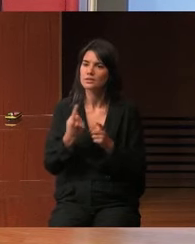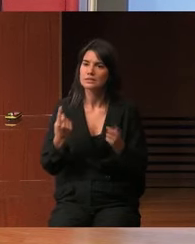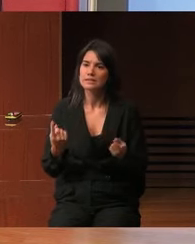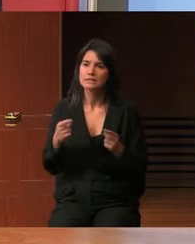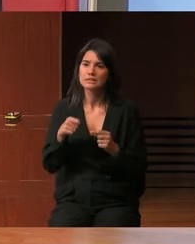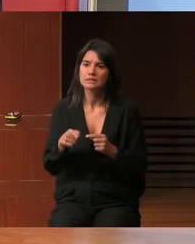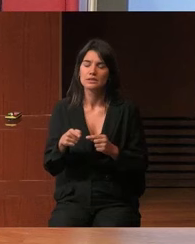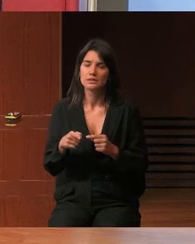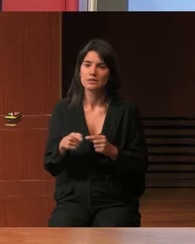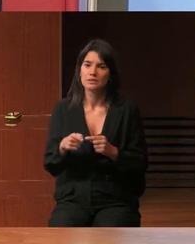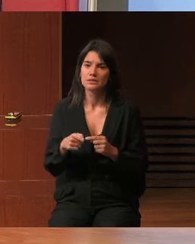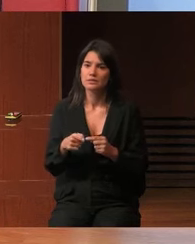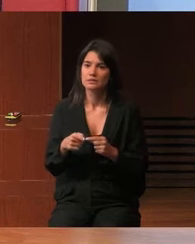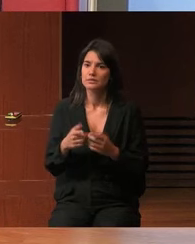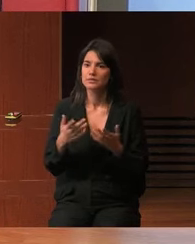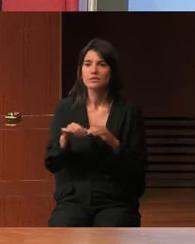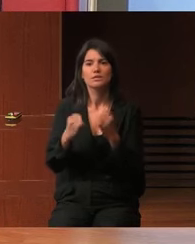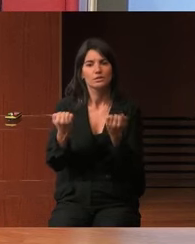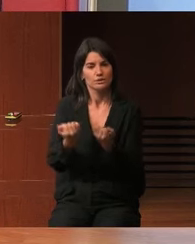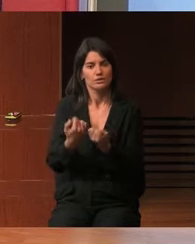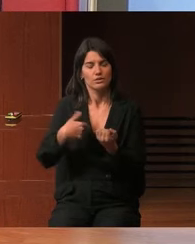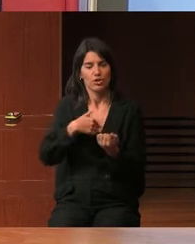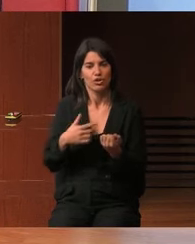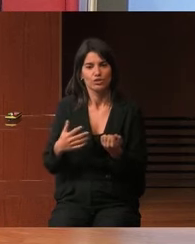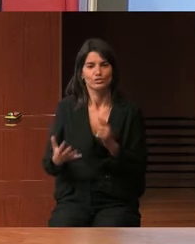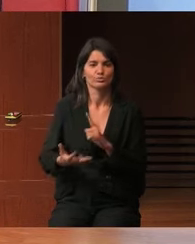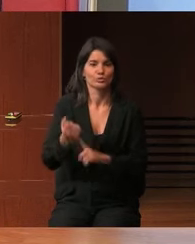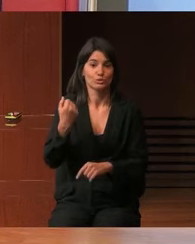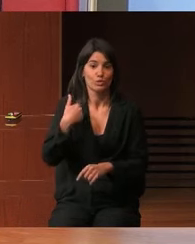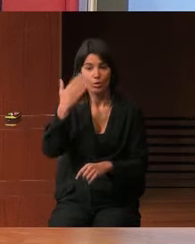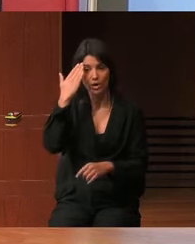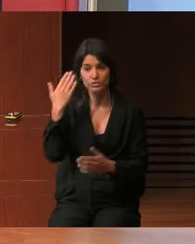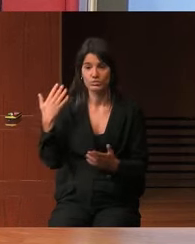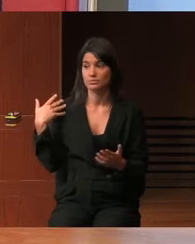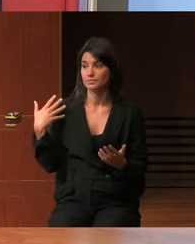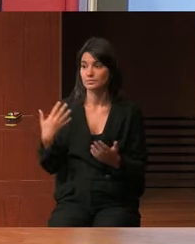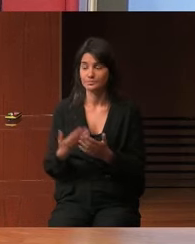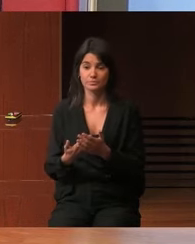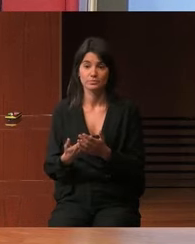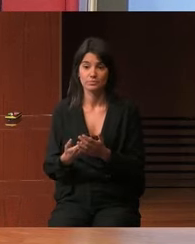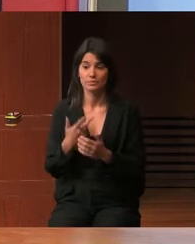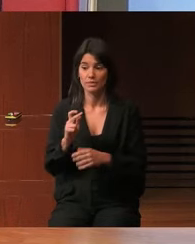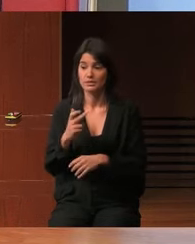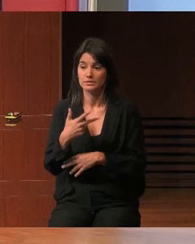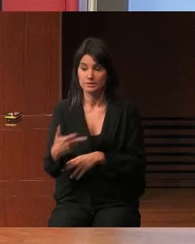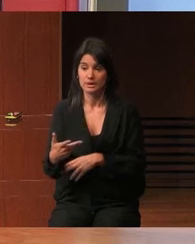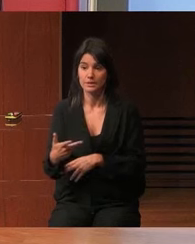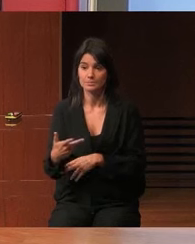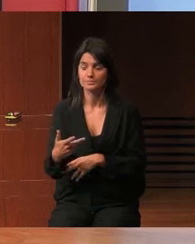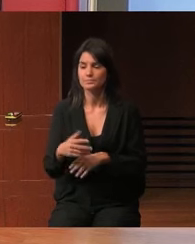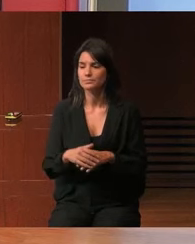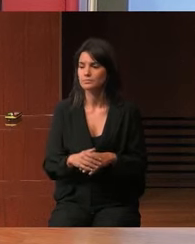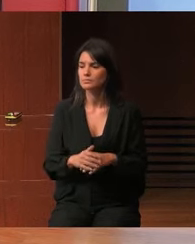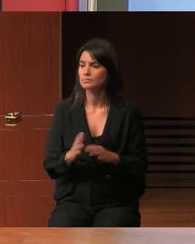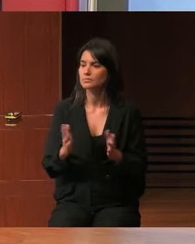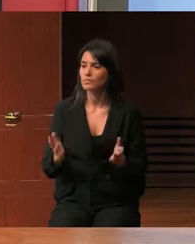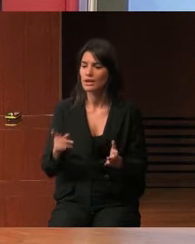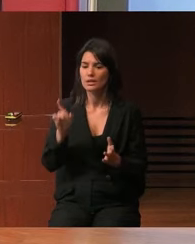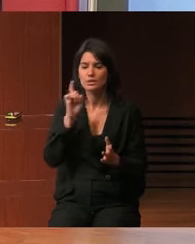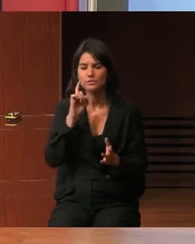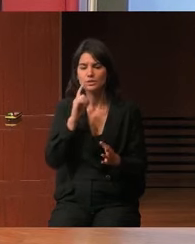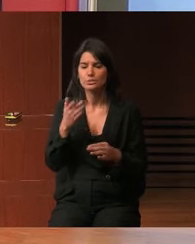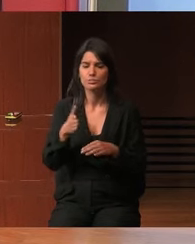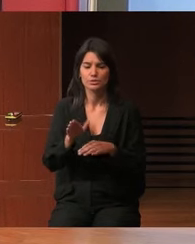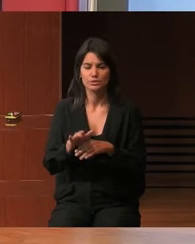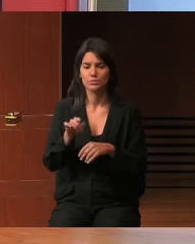das aquisições sociais que eu acho que nós fizemos neste último século foi de defender, primeiro,